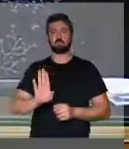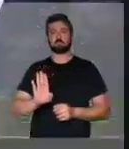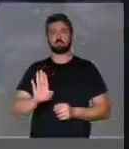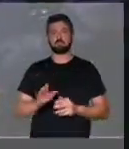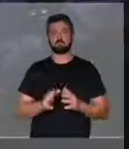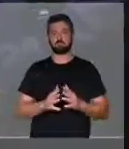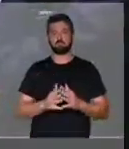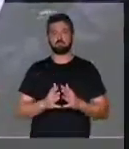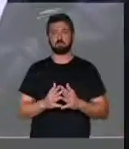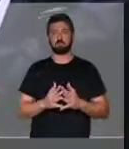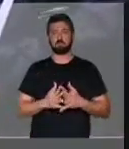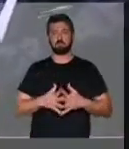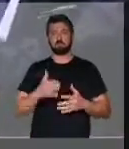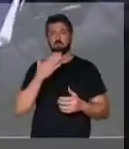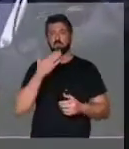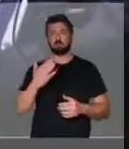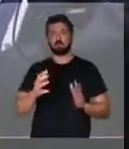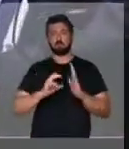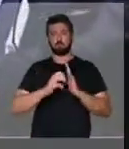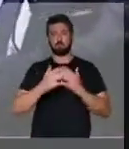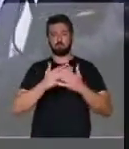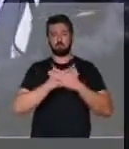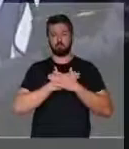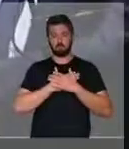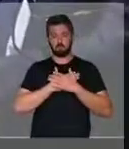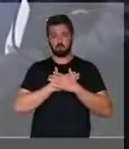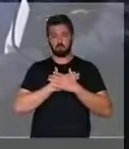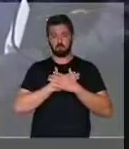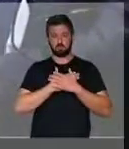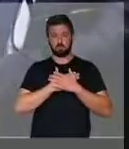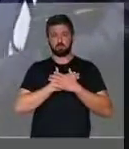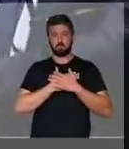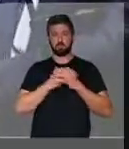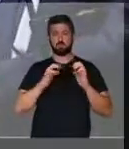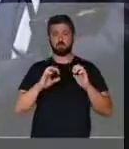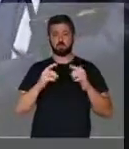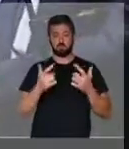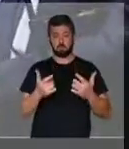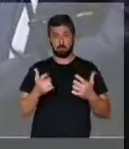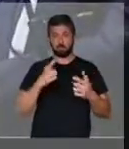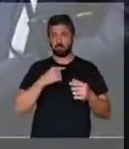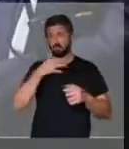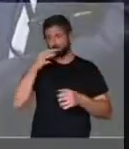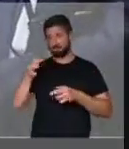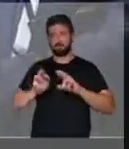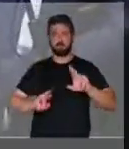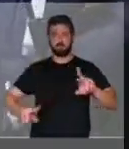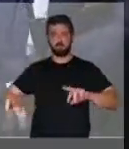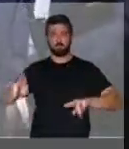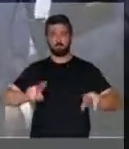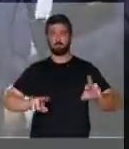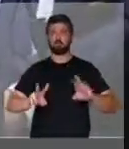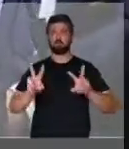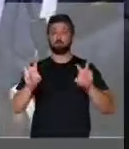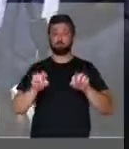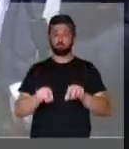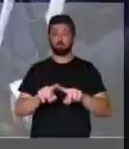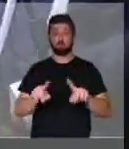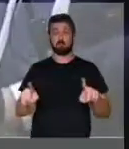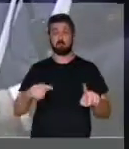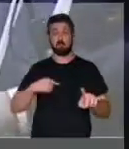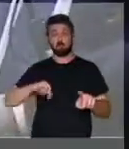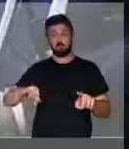Falo aqui em nome da minha bancada, do PSB, que obviamente tem divergências sobre essa matéria,